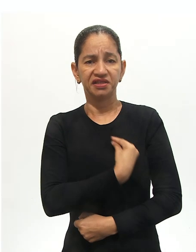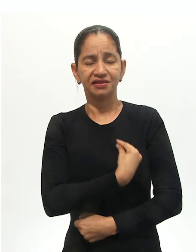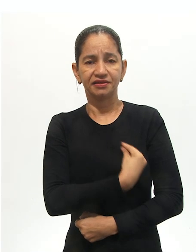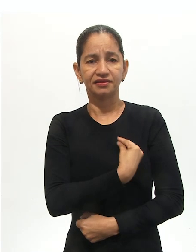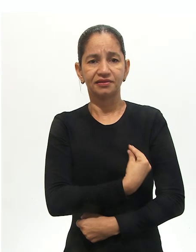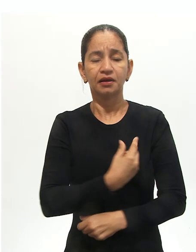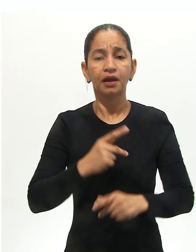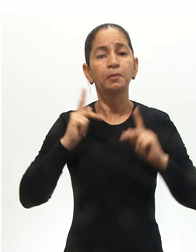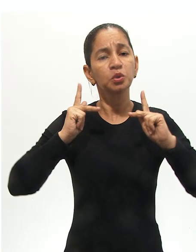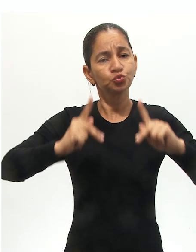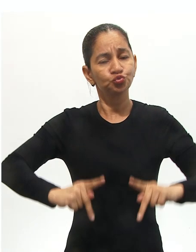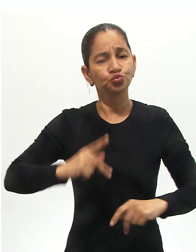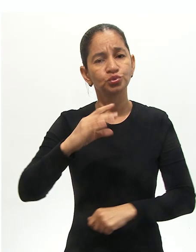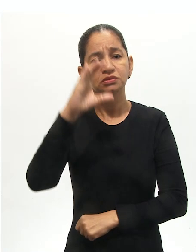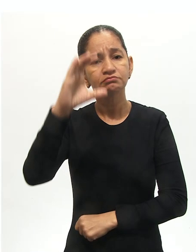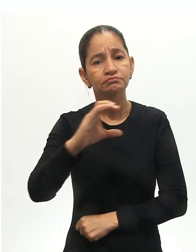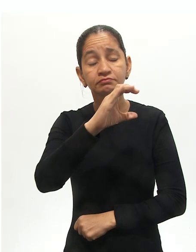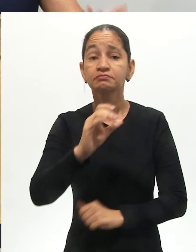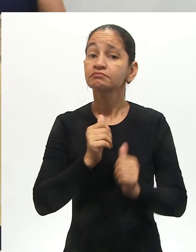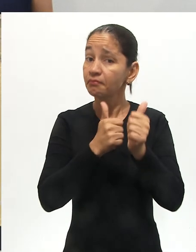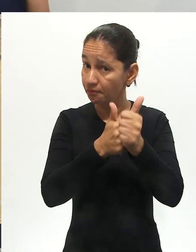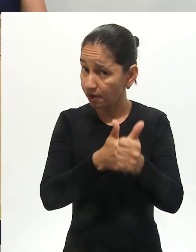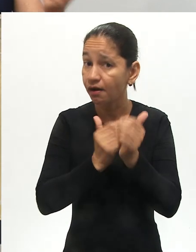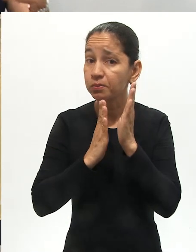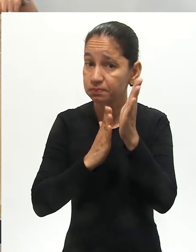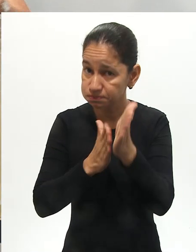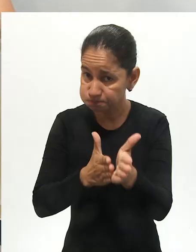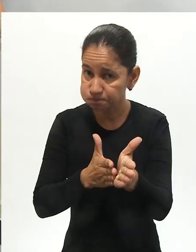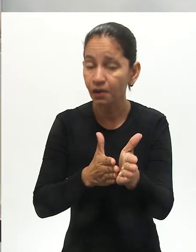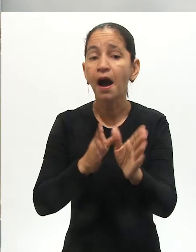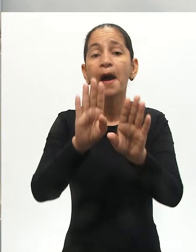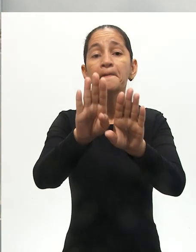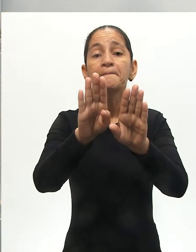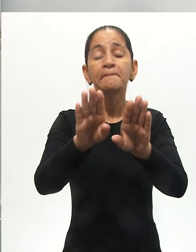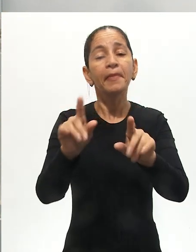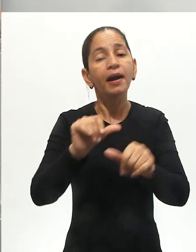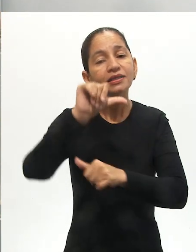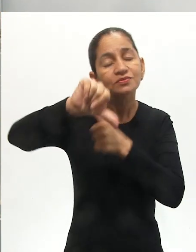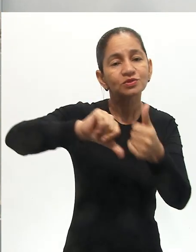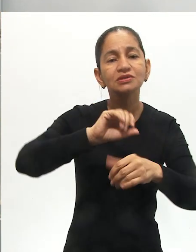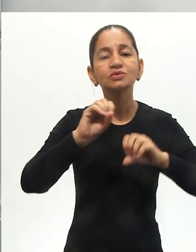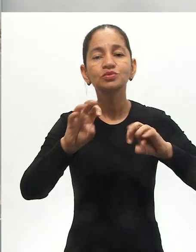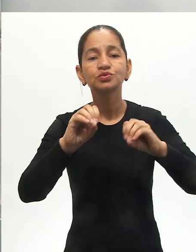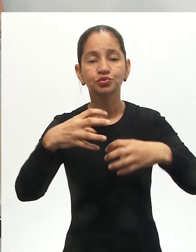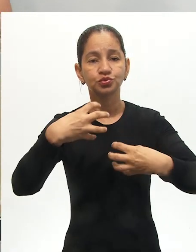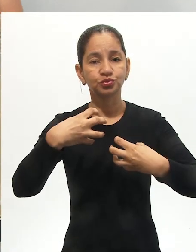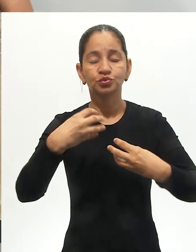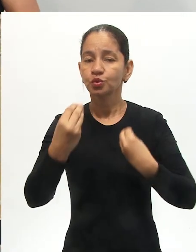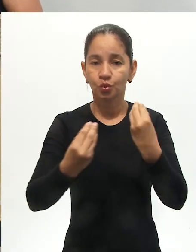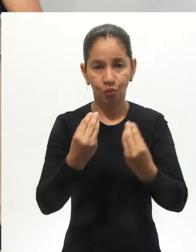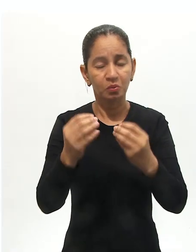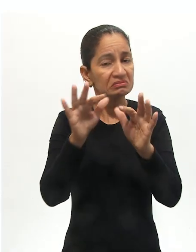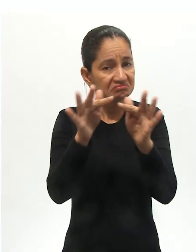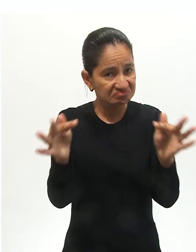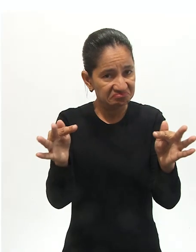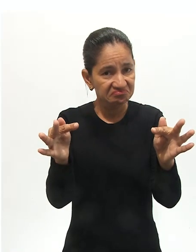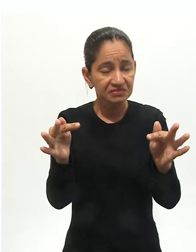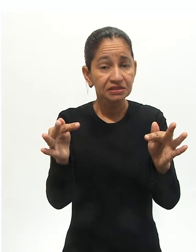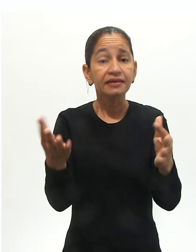vida. Então, mantendo os princípios do cristianismo, mas mudando a forma de se ensinar nessas